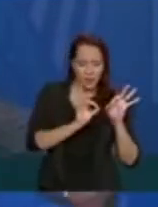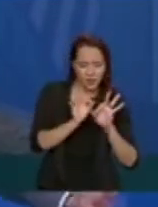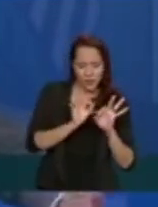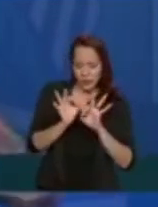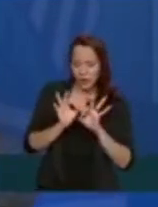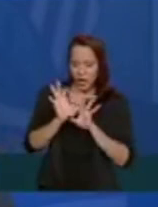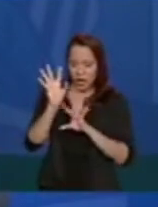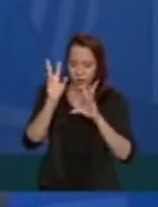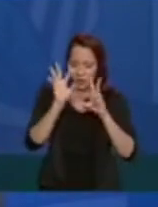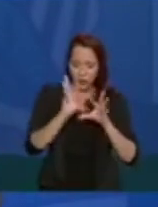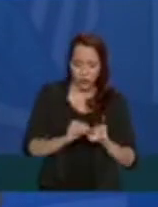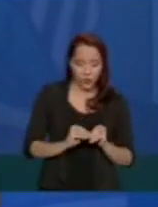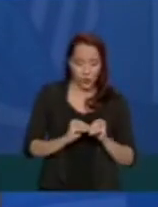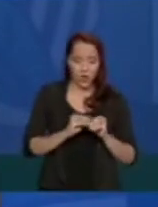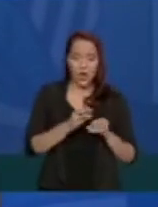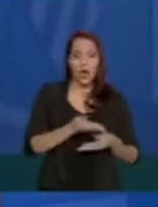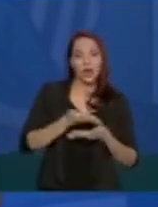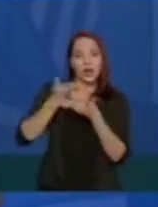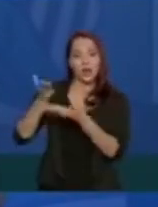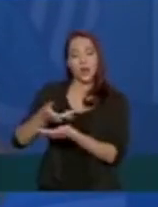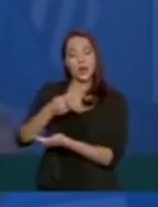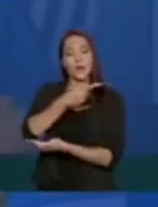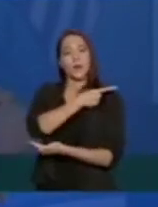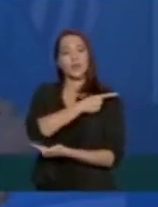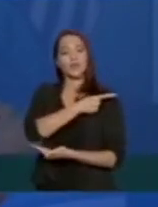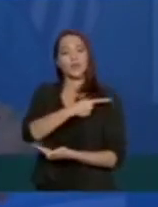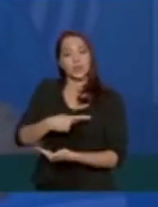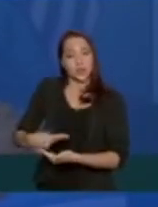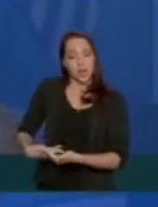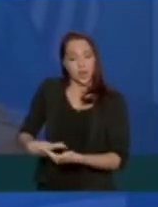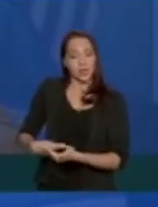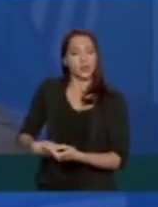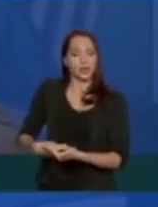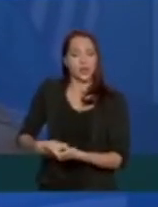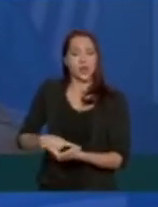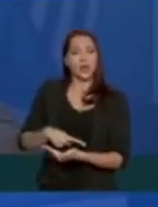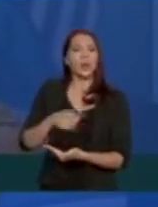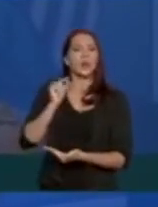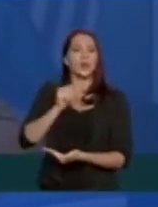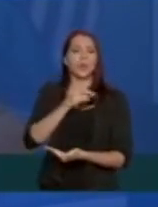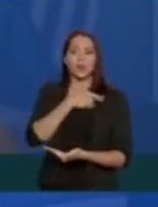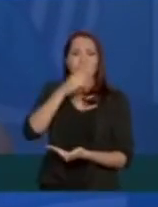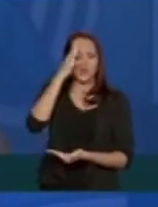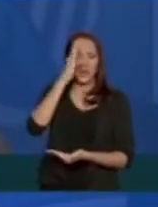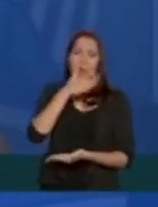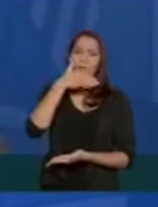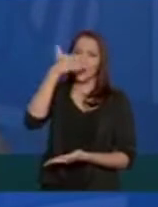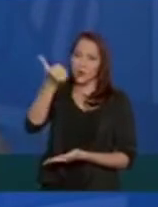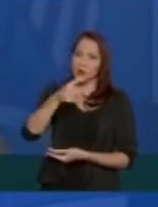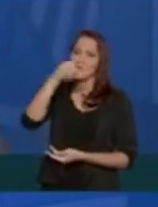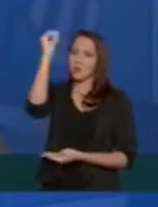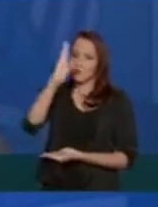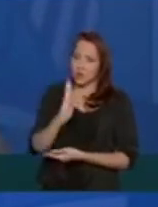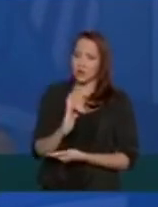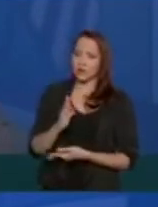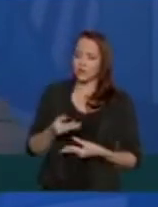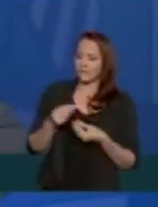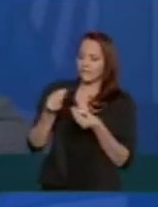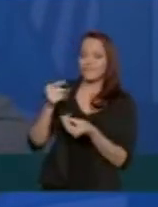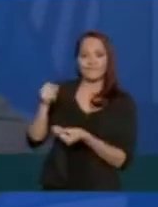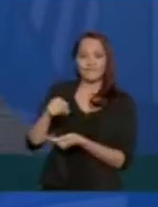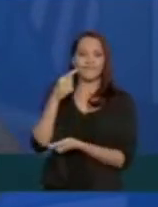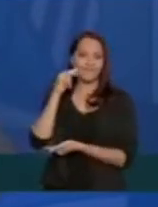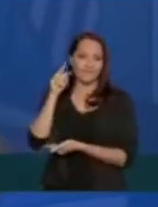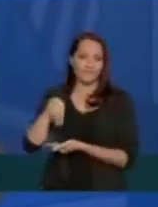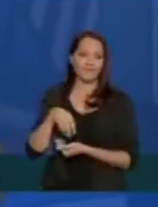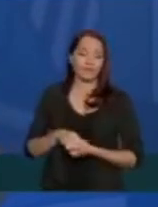possamos levar ao presidente da República aquilo que nós entendemos como melhor para o país. É isso que